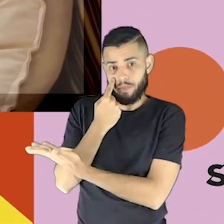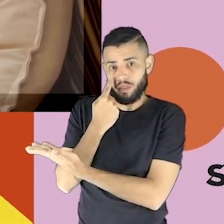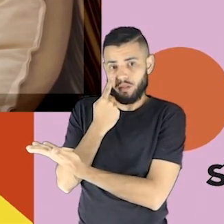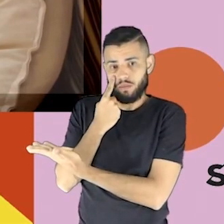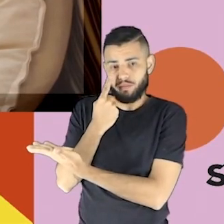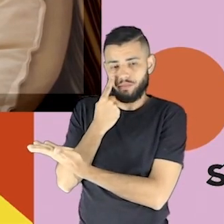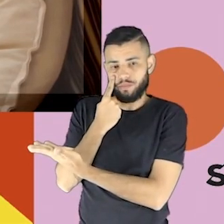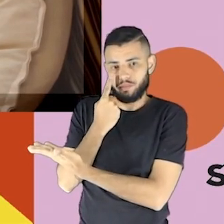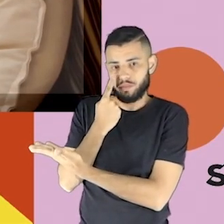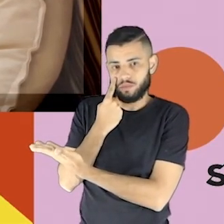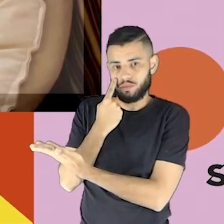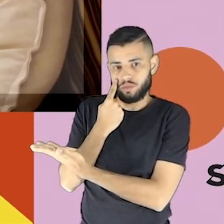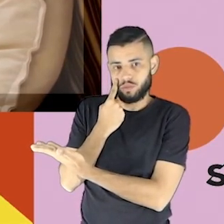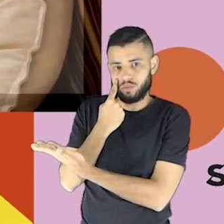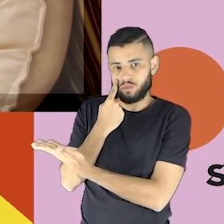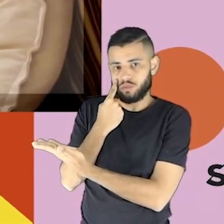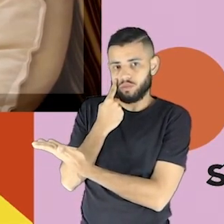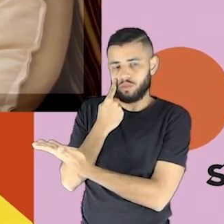sua coluna.